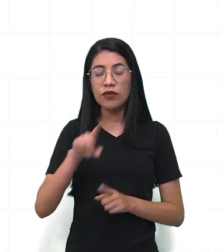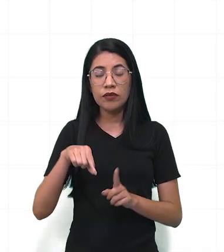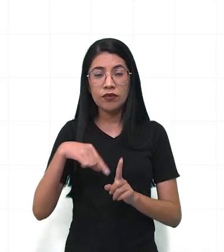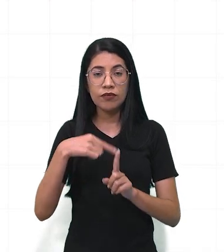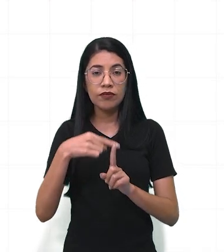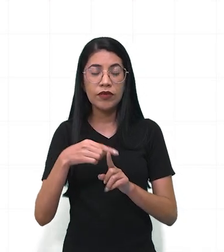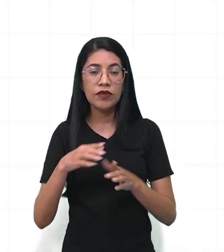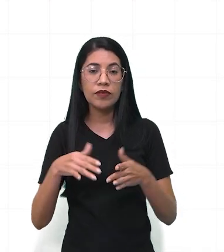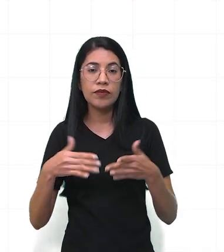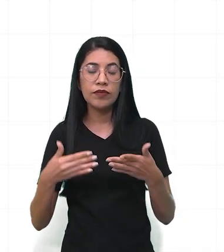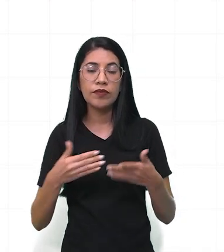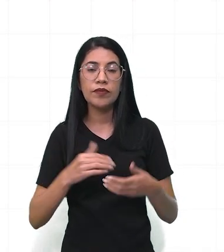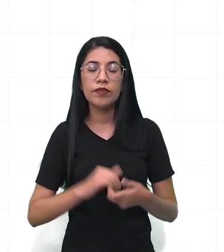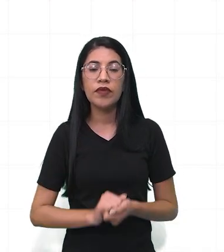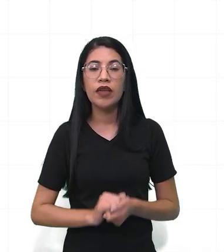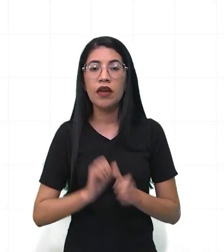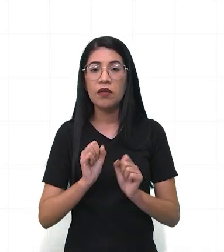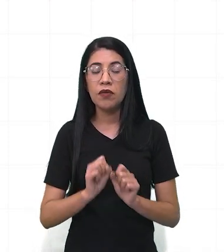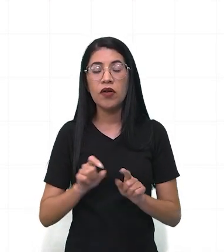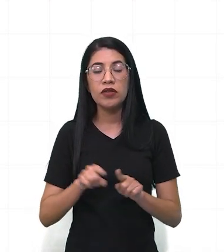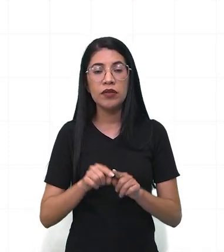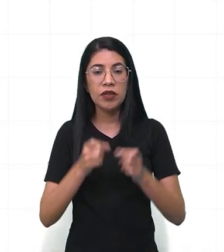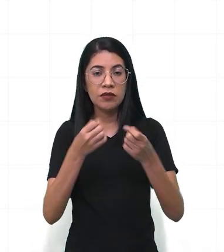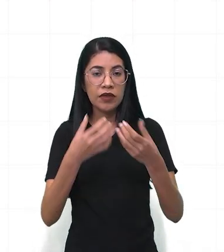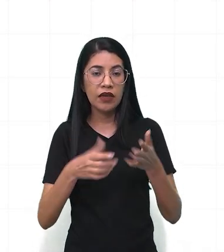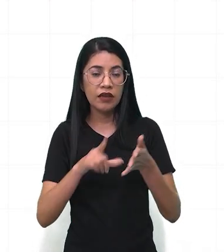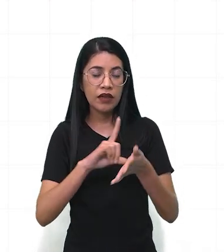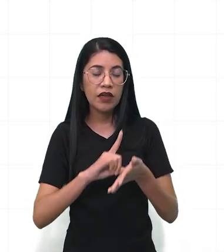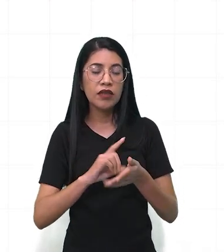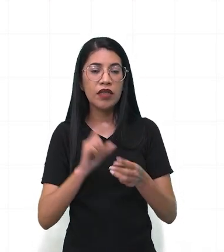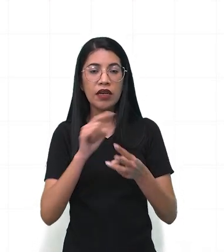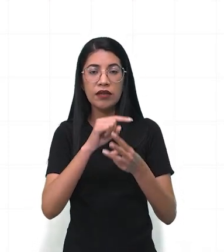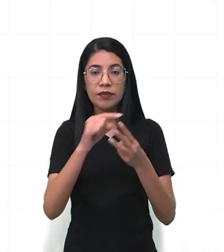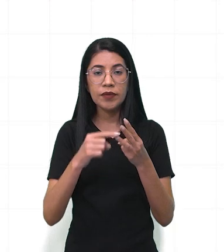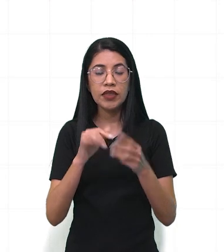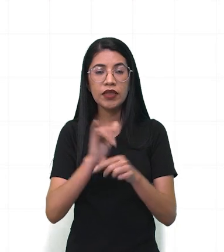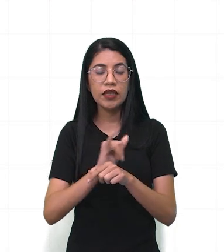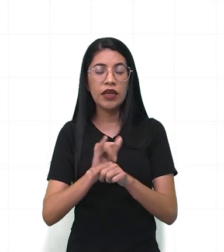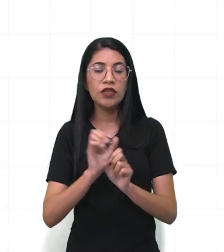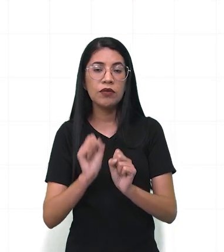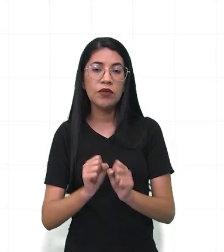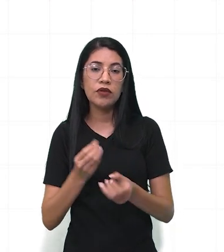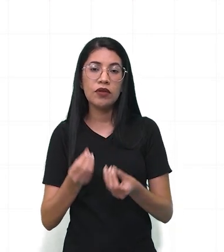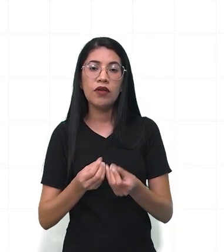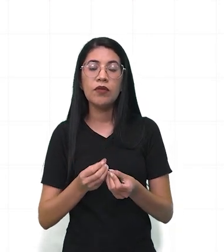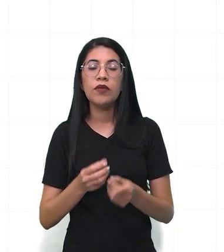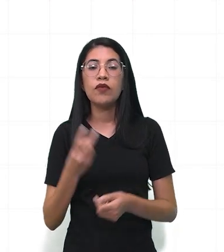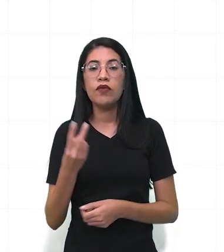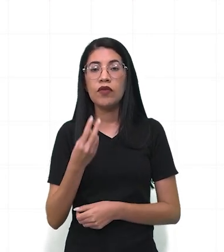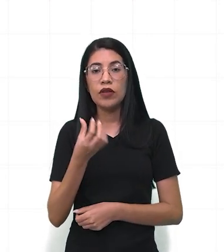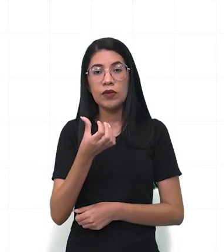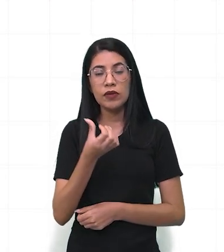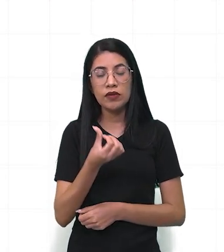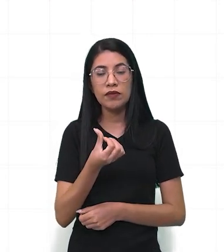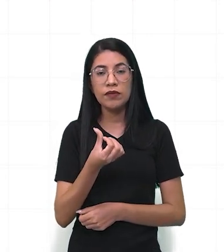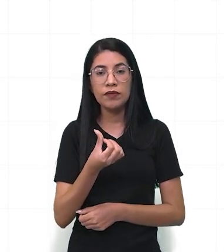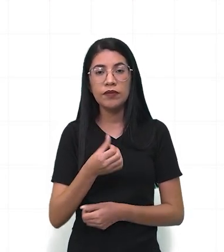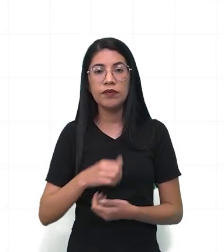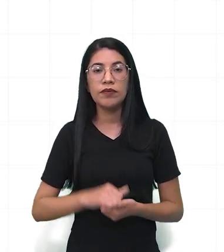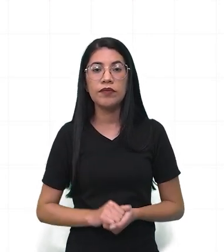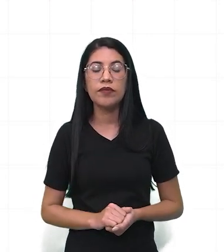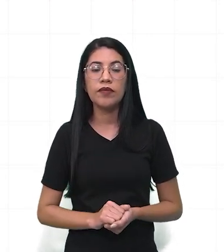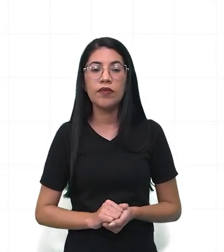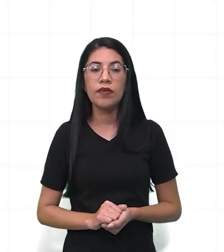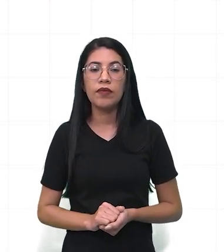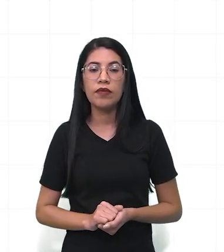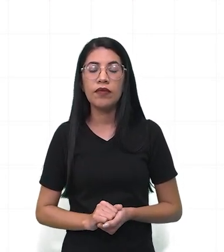da forma que eu expliquei. Você pode pegar o valor, que é 6, a forma mais rápida é você pegar o valor do aumento,